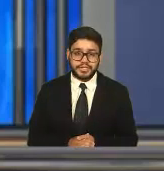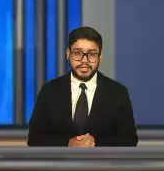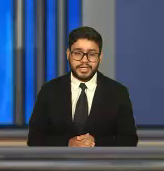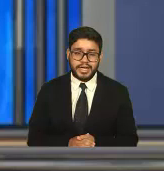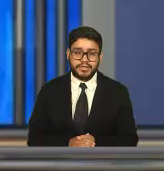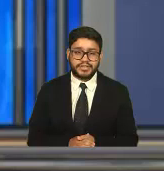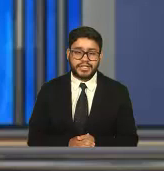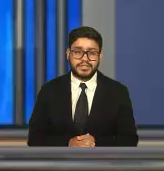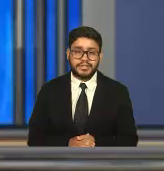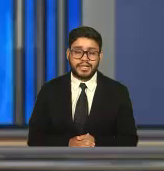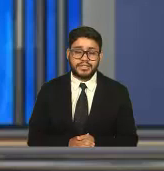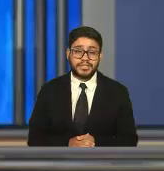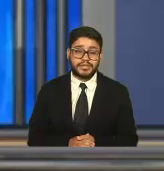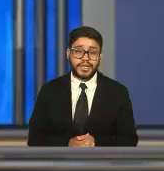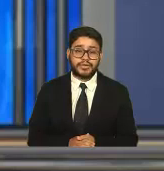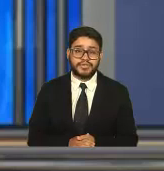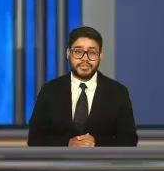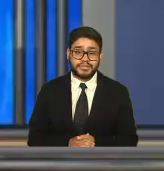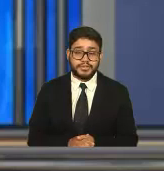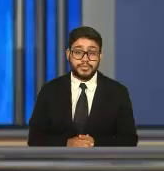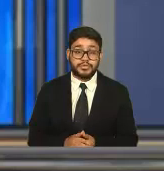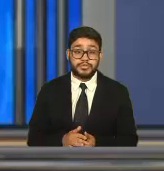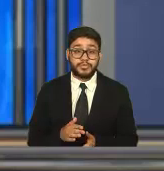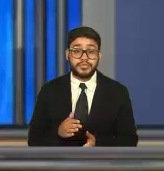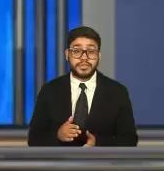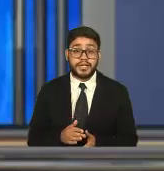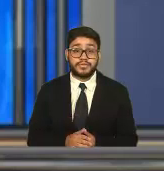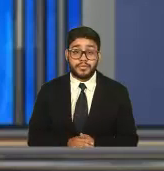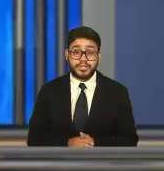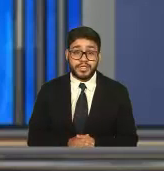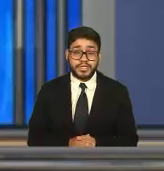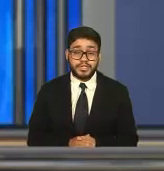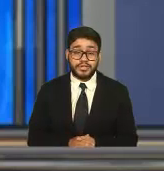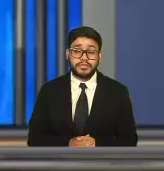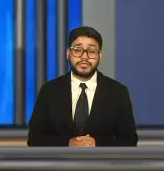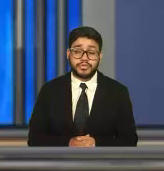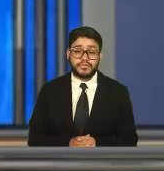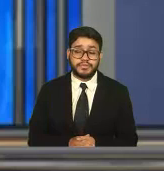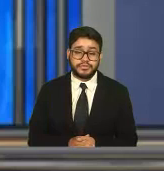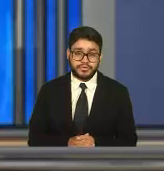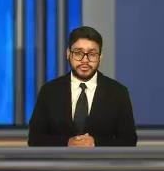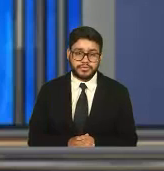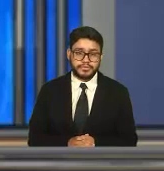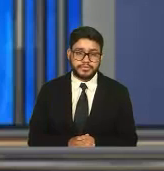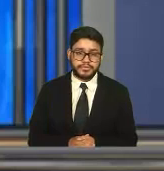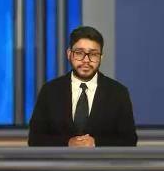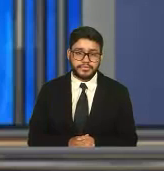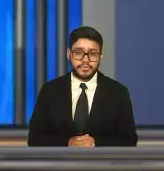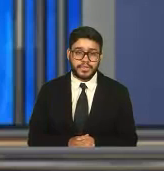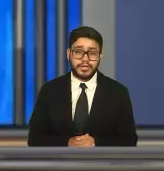de suas técnicas a nossa grade gratidão a Ecovida Brasil por nos proporcionar as obras de nossos novos